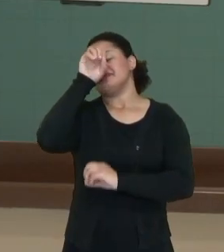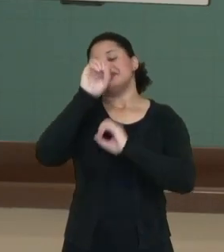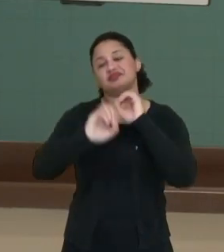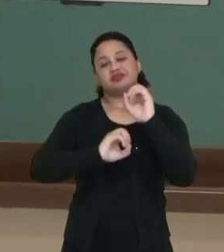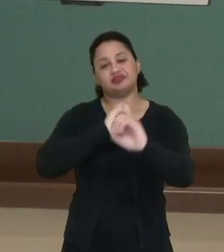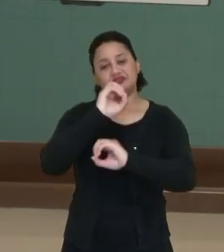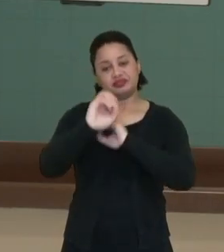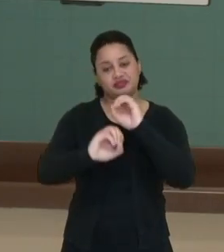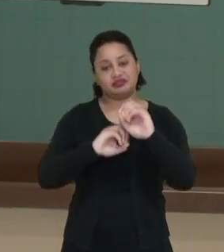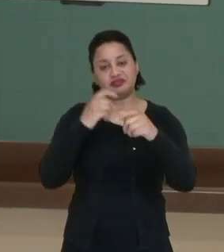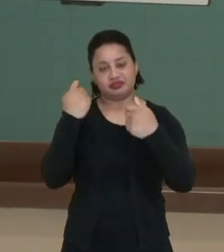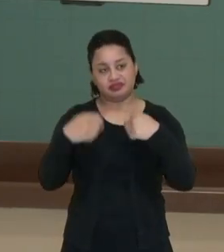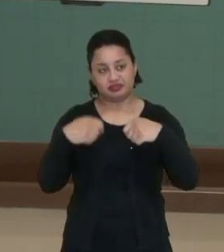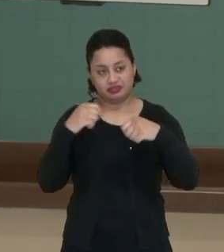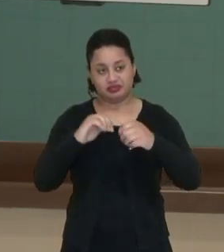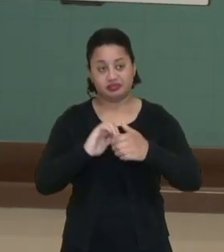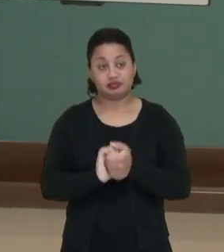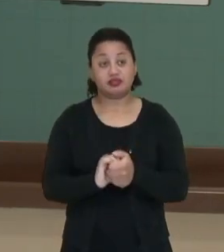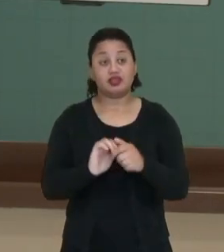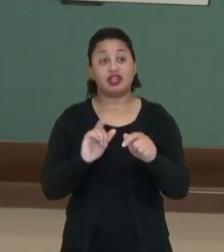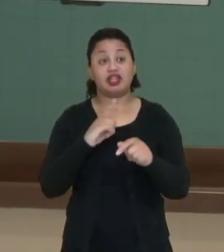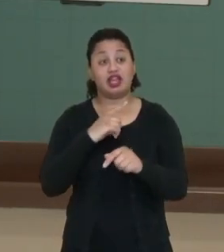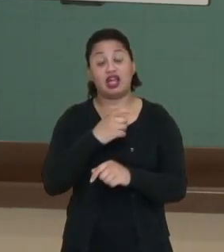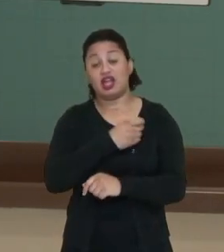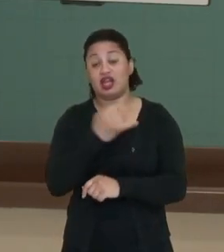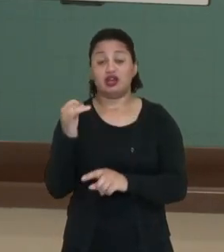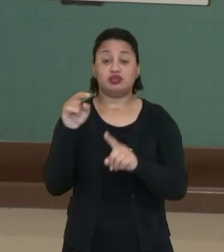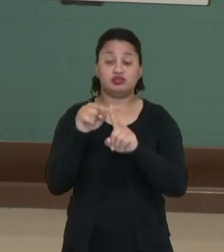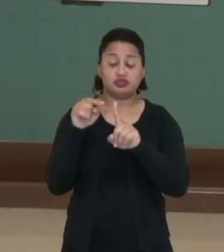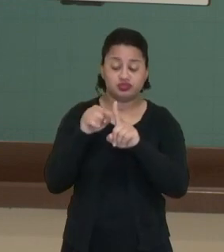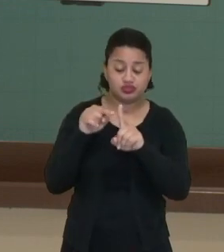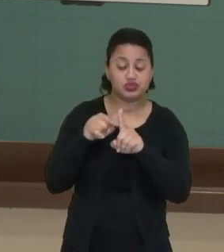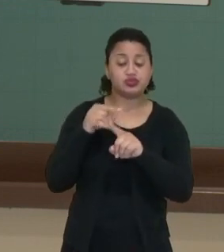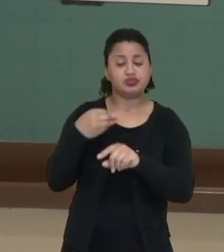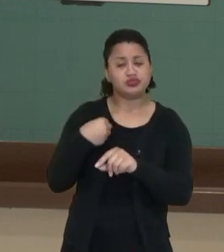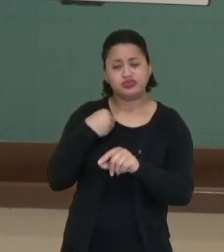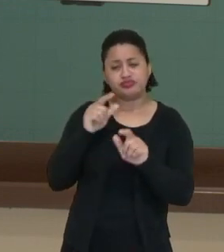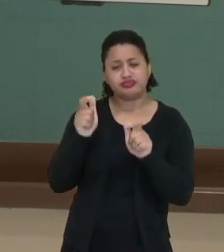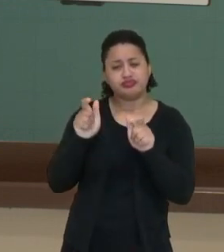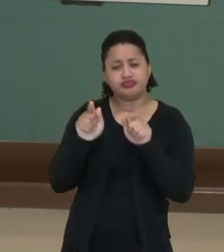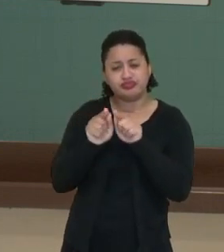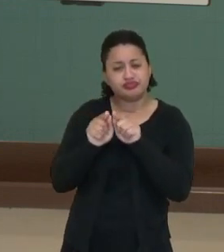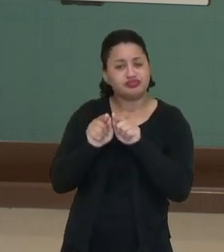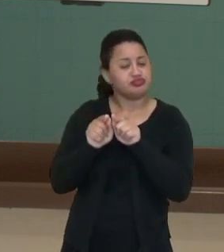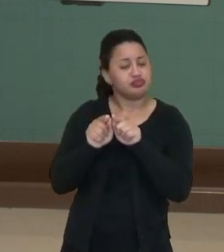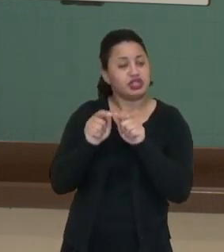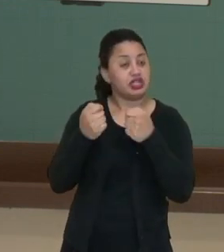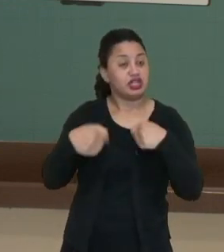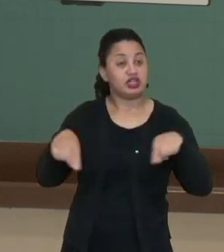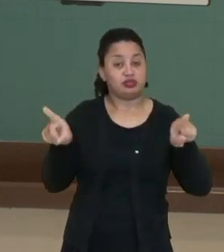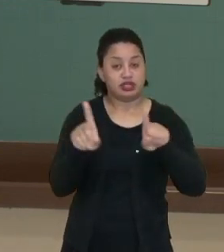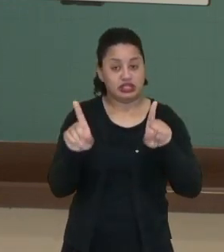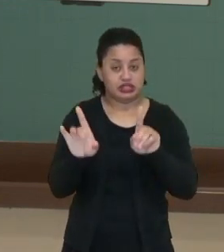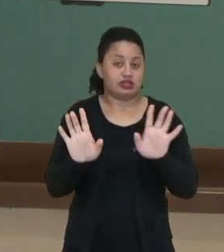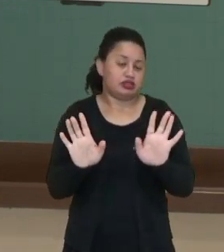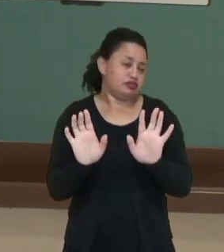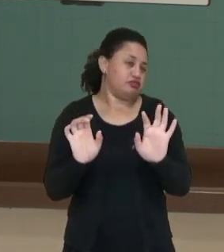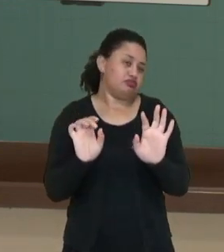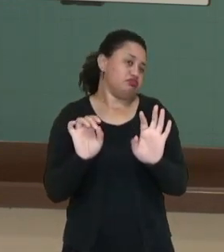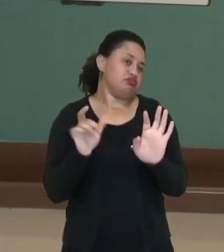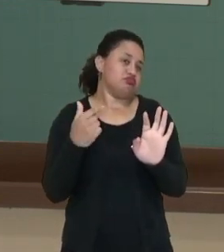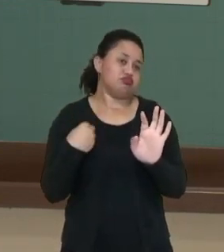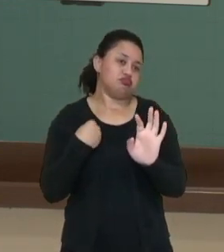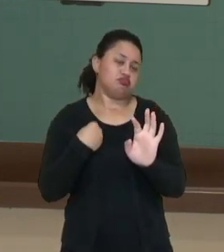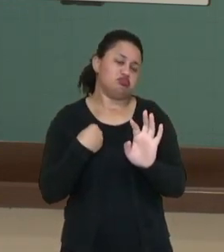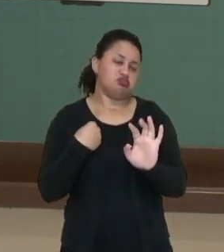gás oxigênio. Apenas algumas espécies de micro-organismos que não vivem nessa dependência, ou seja,